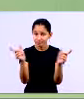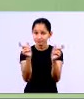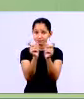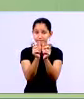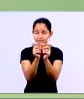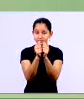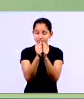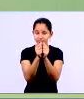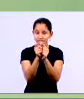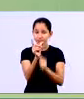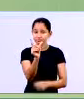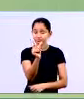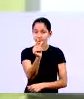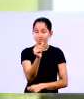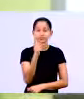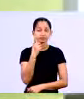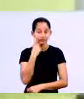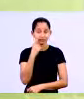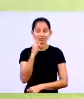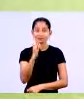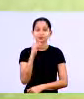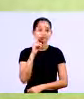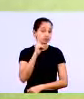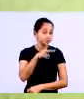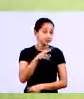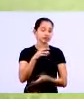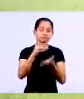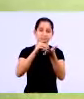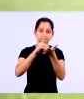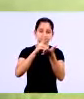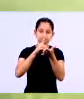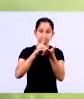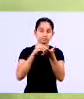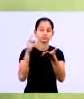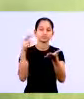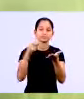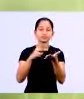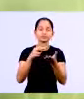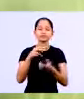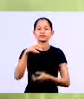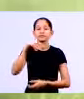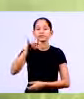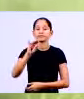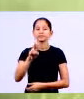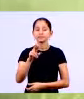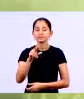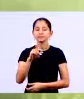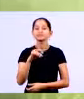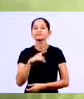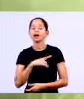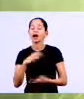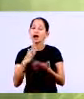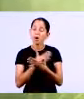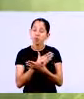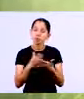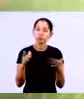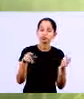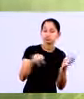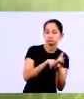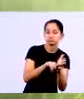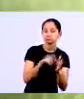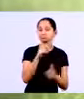das palavras que vocês, se vocês forem olhar em algum dicionário, vocês vão ver que há diferença. Alguns dicionários colocam ainda com